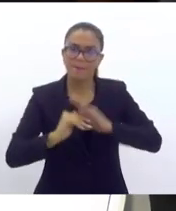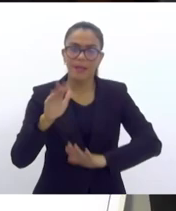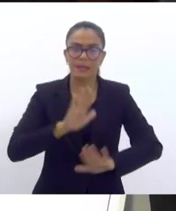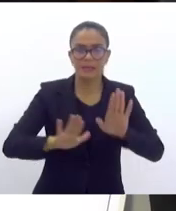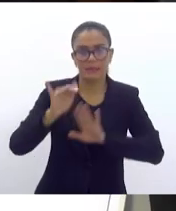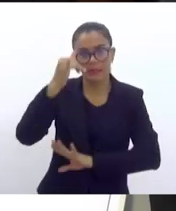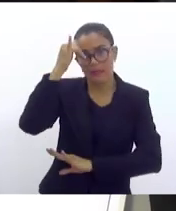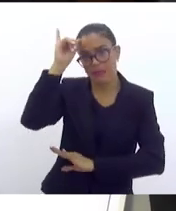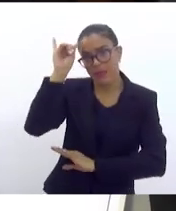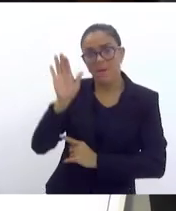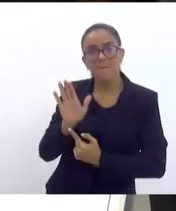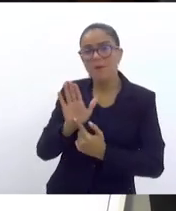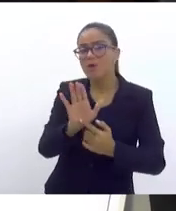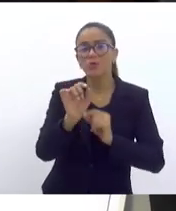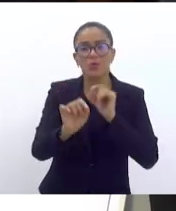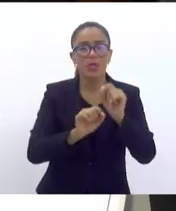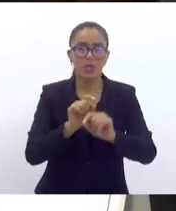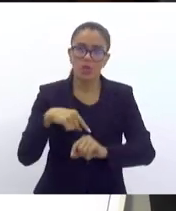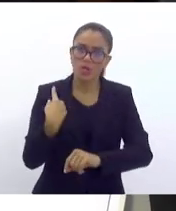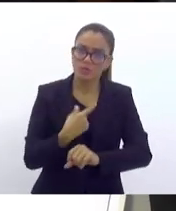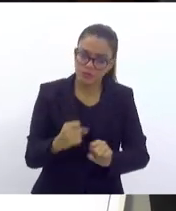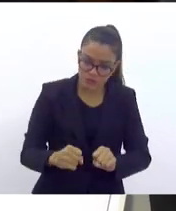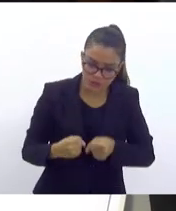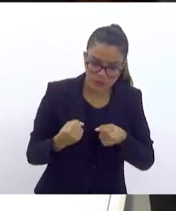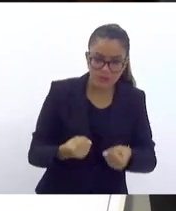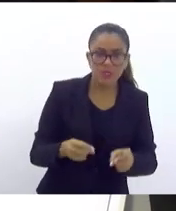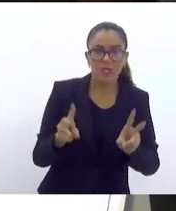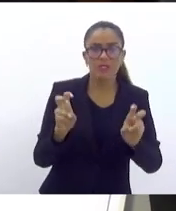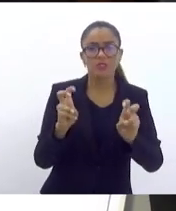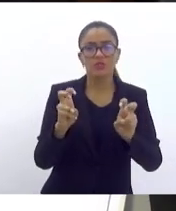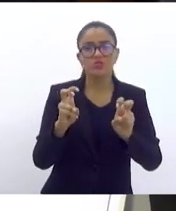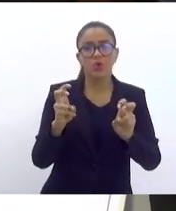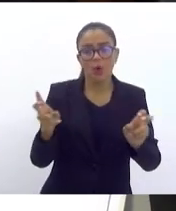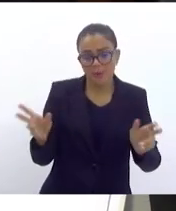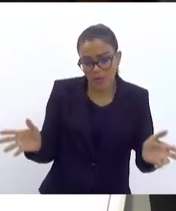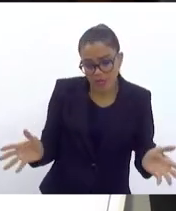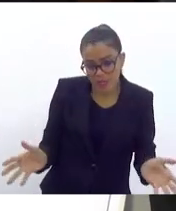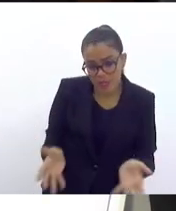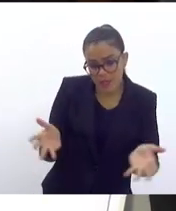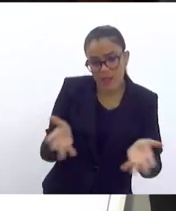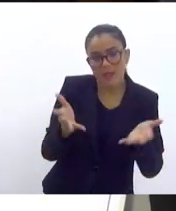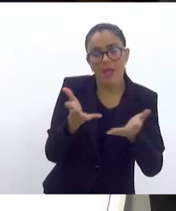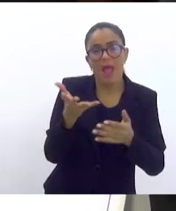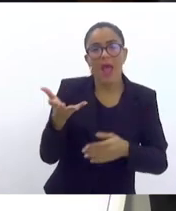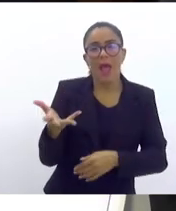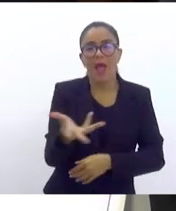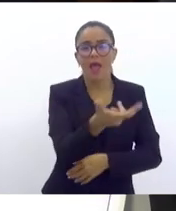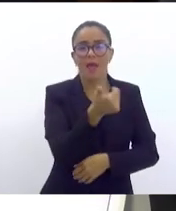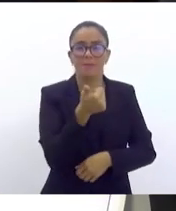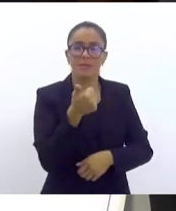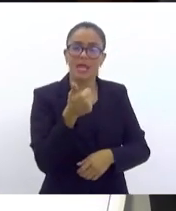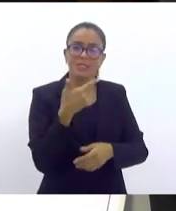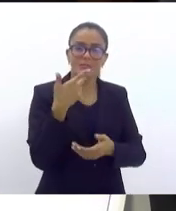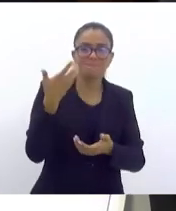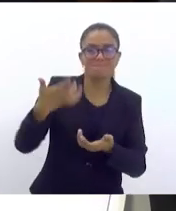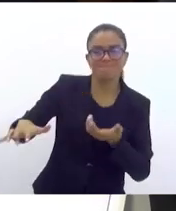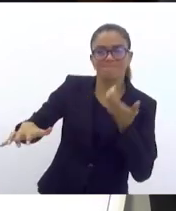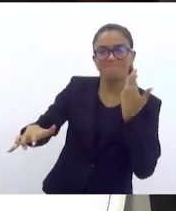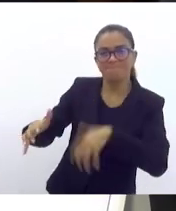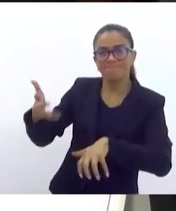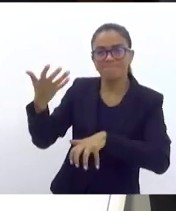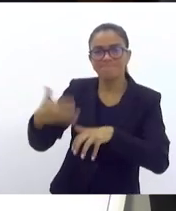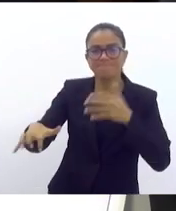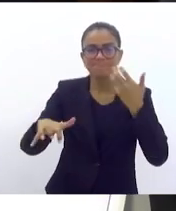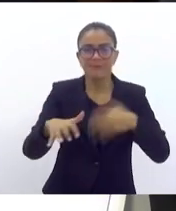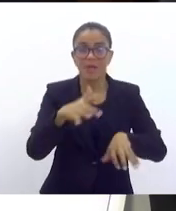gente que na verdade o que devemos nos esforçar é sobre desenvolver habilidade de resistência e levar o sujeito